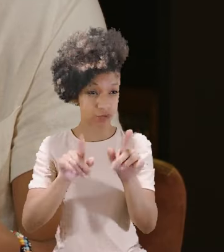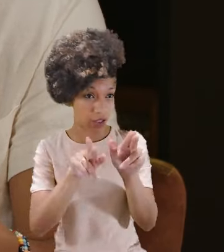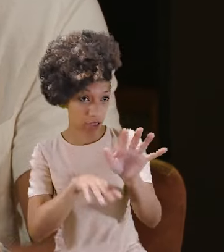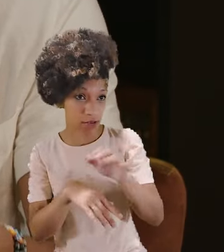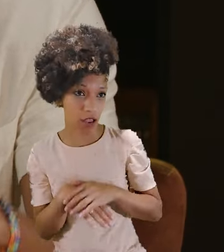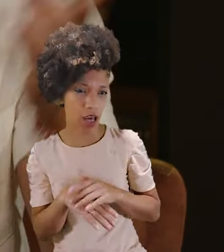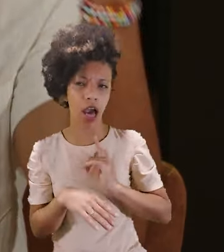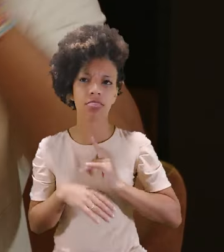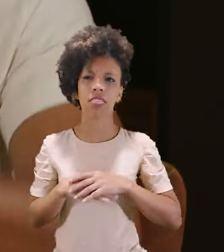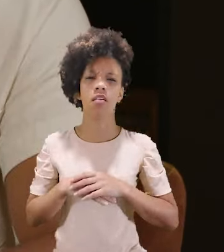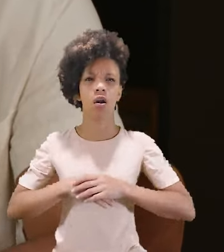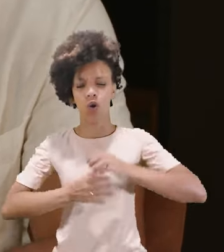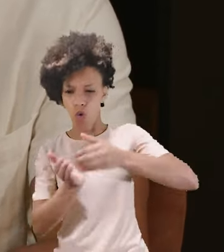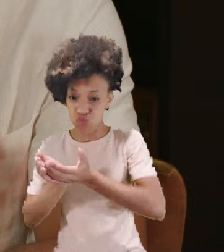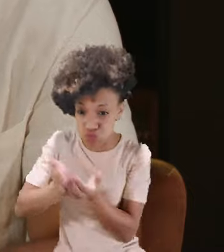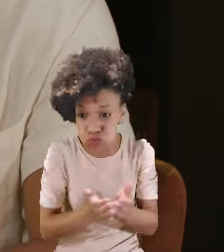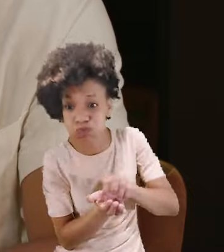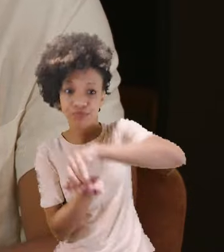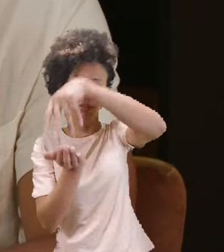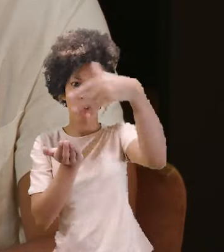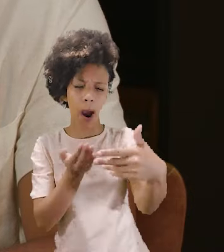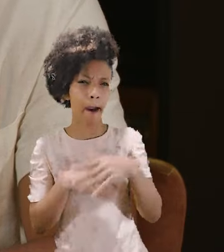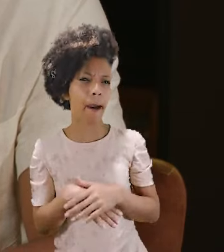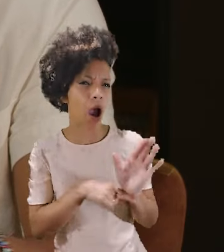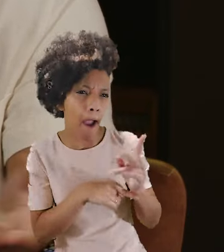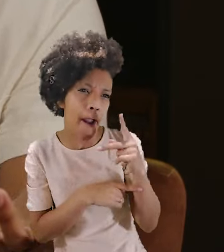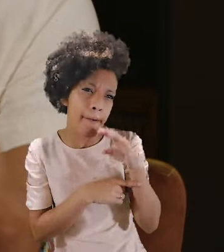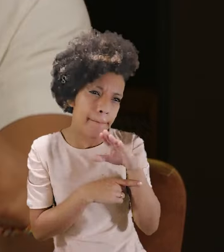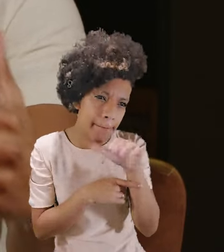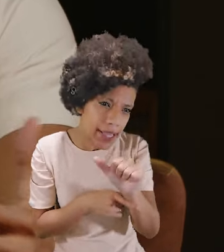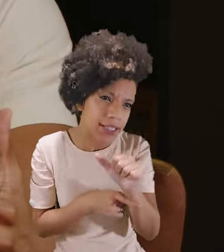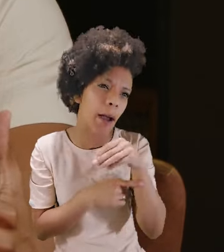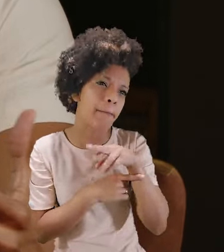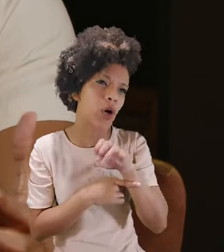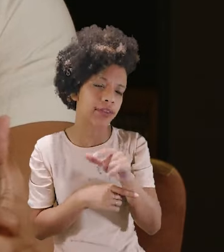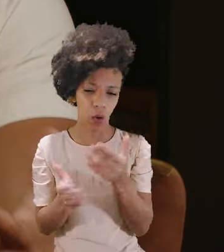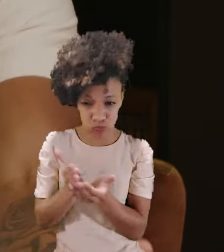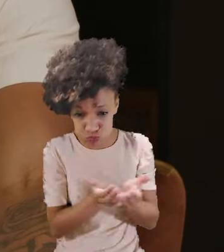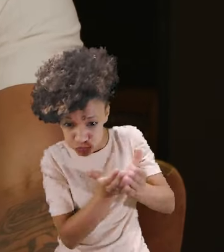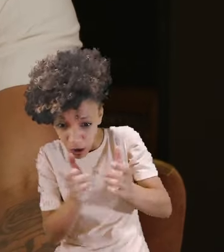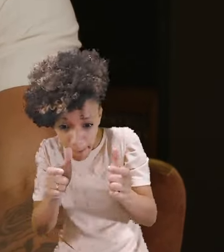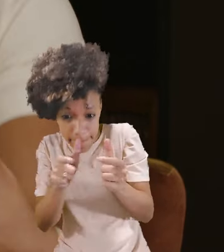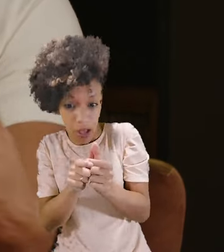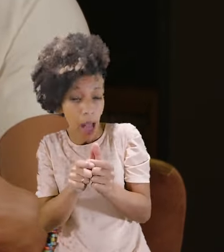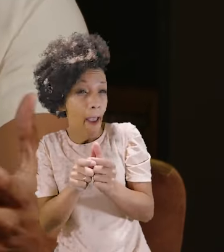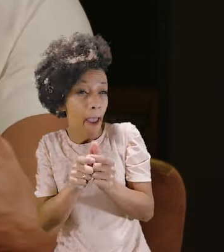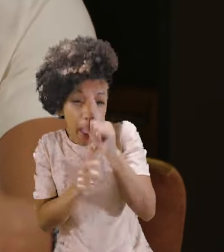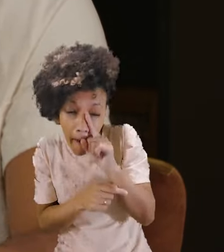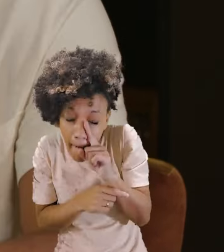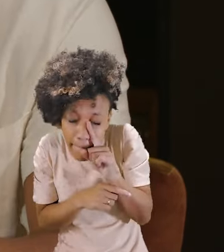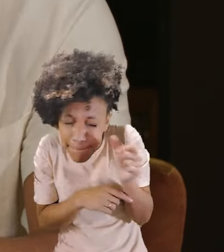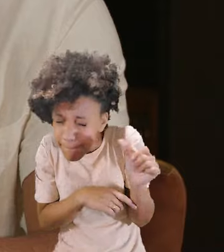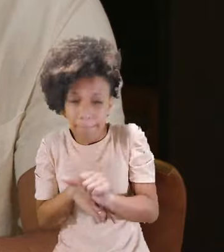e você falou pôrra bate deu uma container porque ele tem uma festa mortal mil amigos que quanto menor o barco pior mas ele balança entendeu